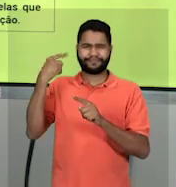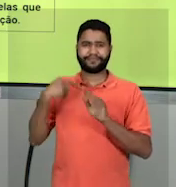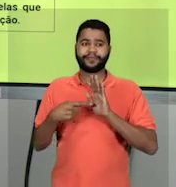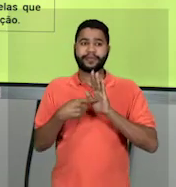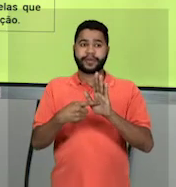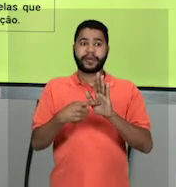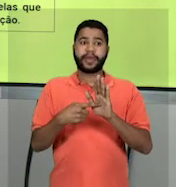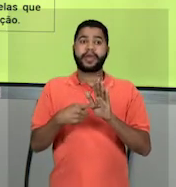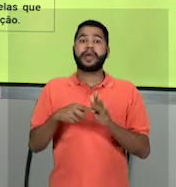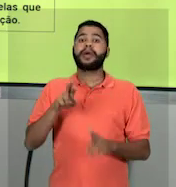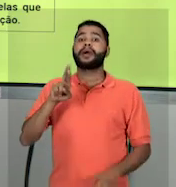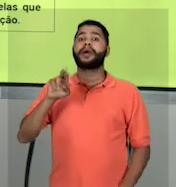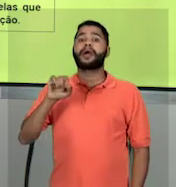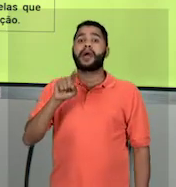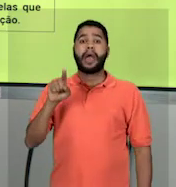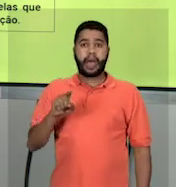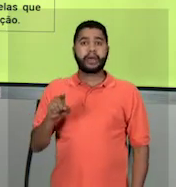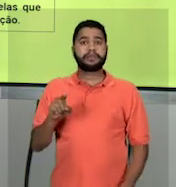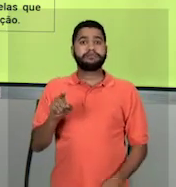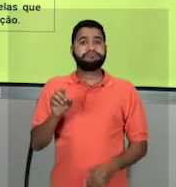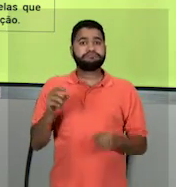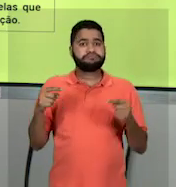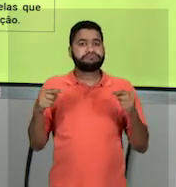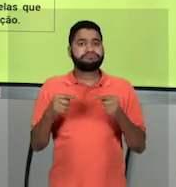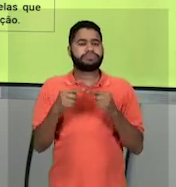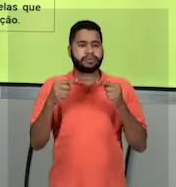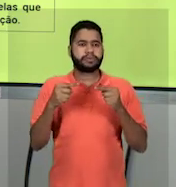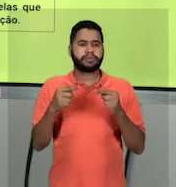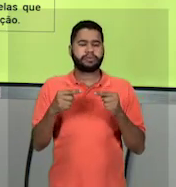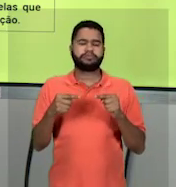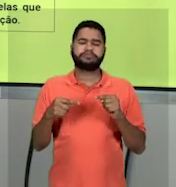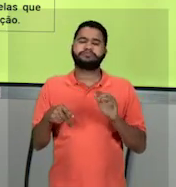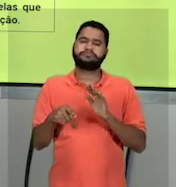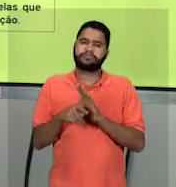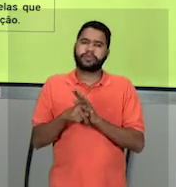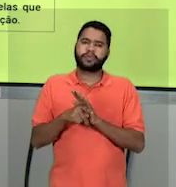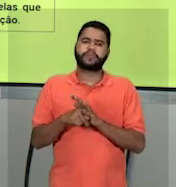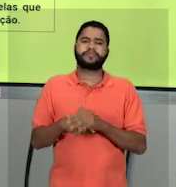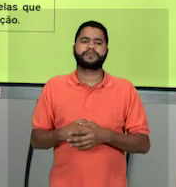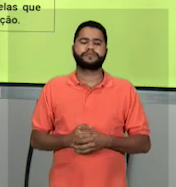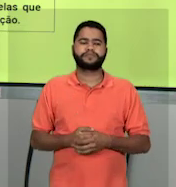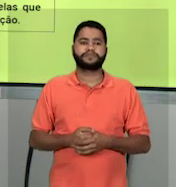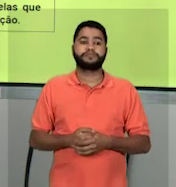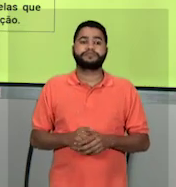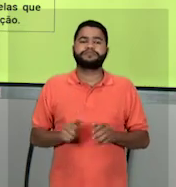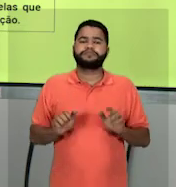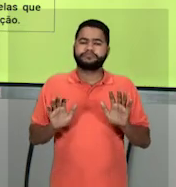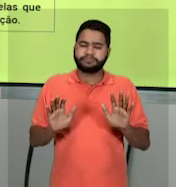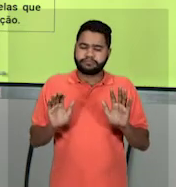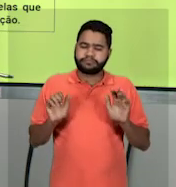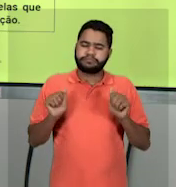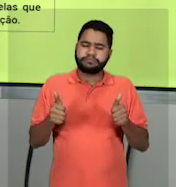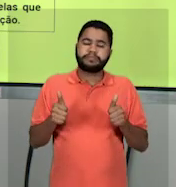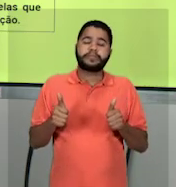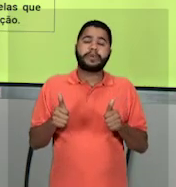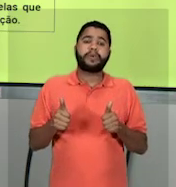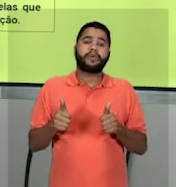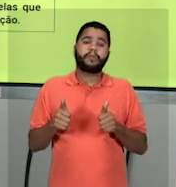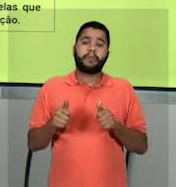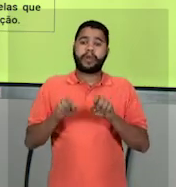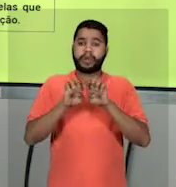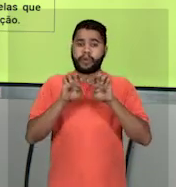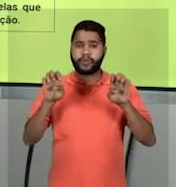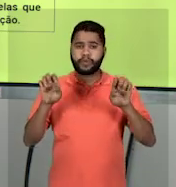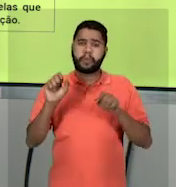que eu passei para você a Raíssa Falou sim então a raiz e no Conjunto São massa uma equação pessoal